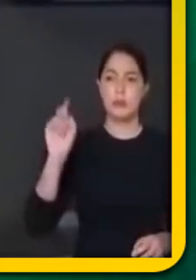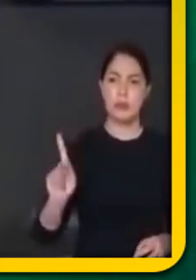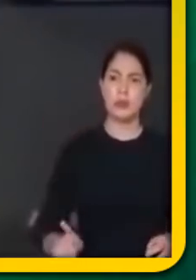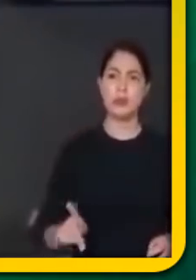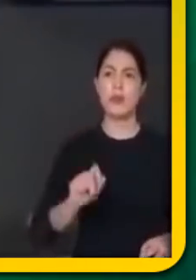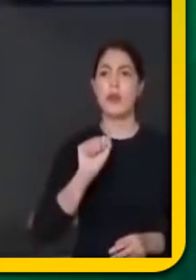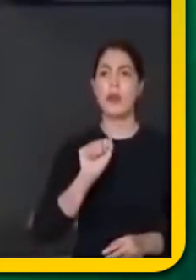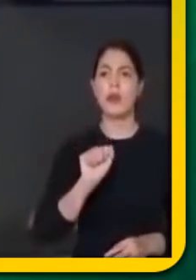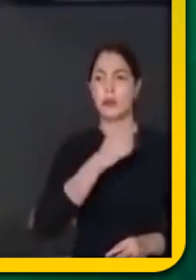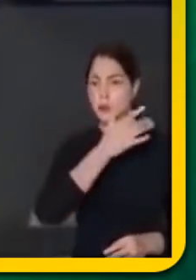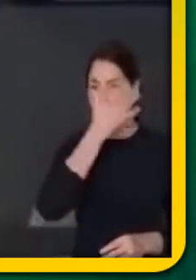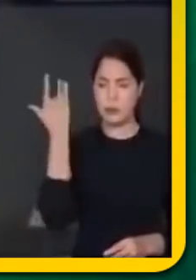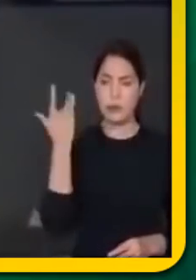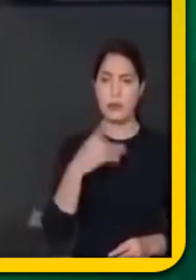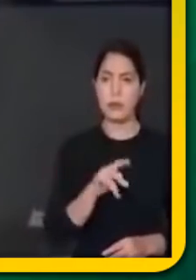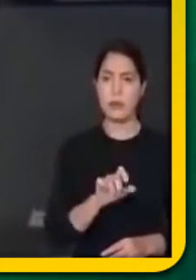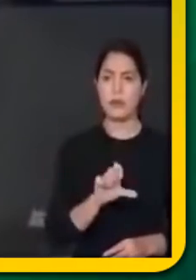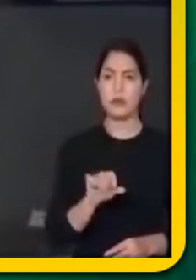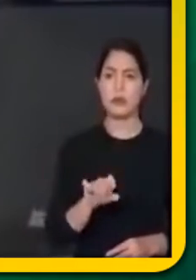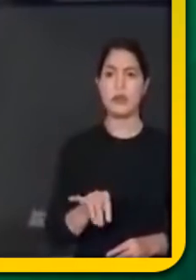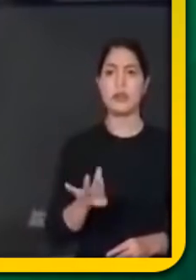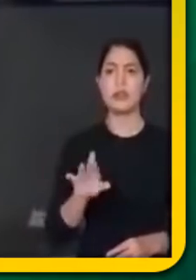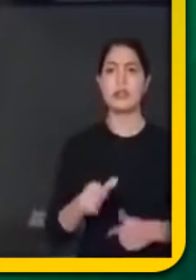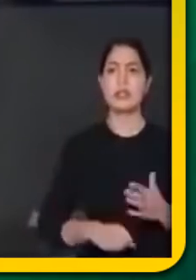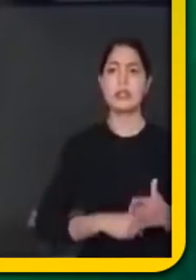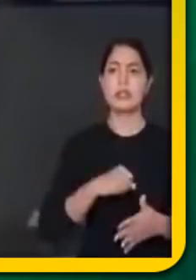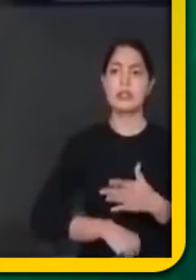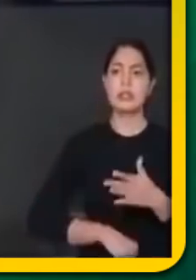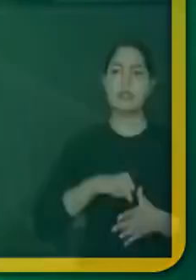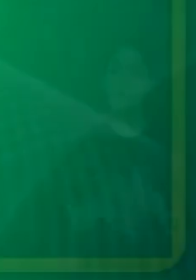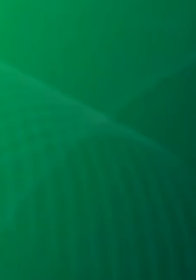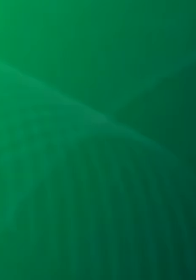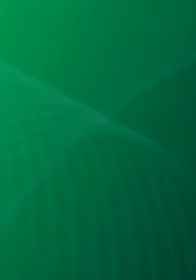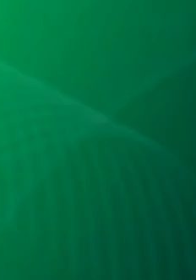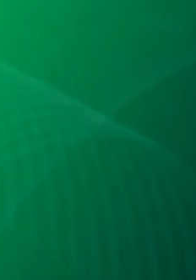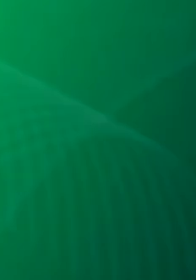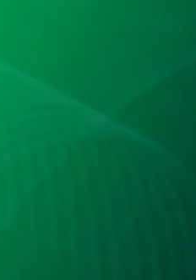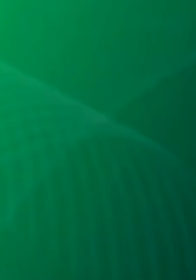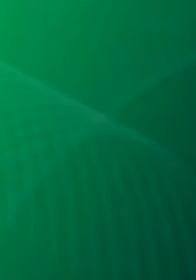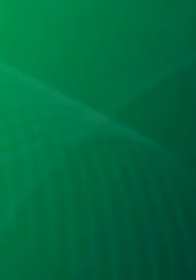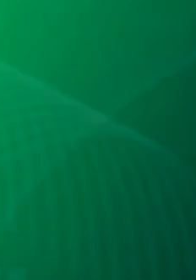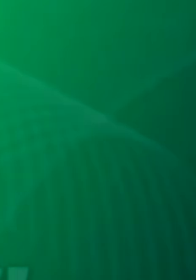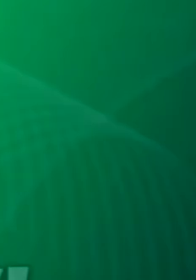e pensionistas do nosso Brasil. Luta mais do que justa.